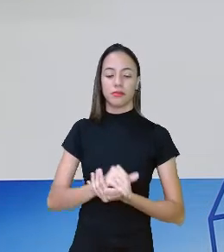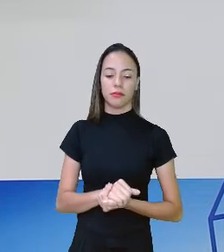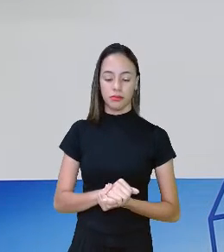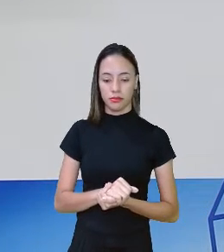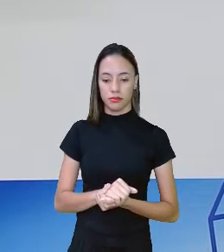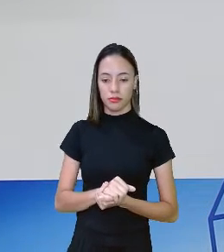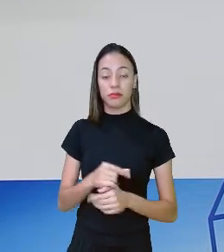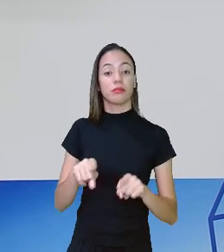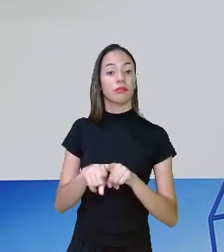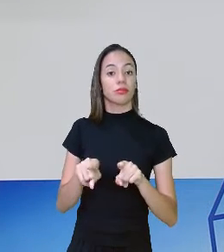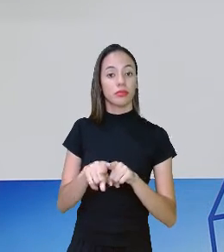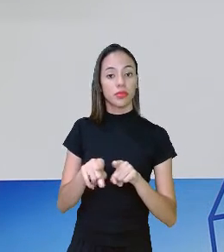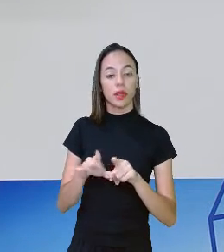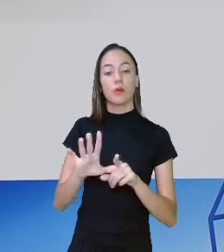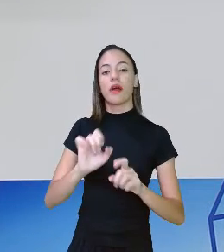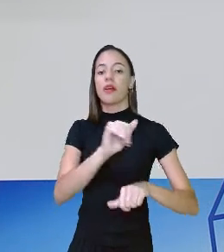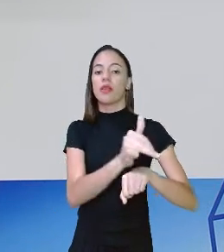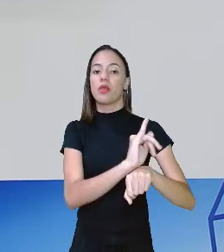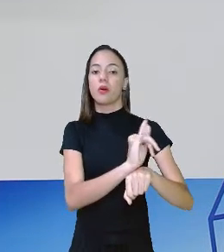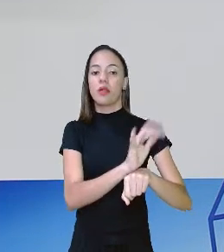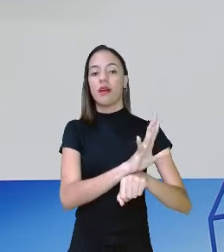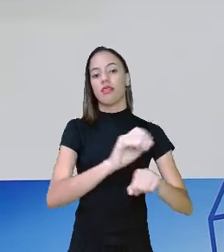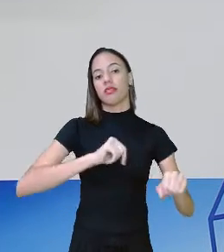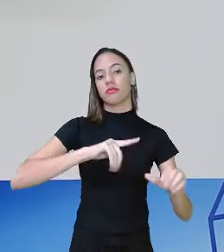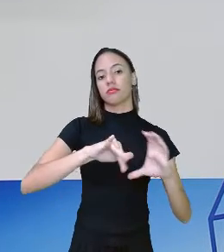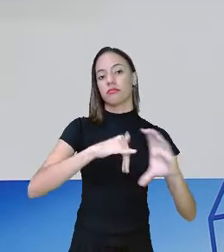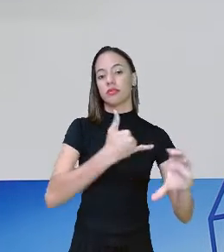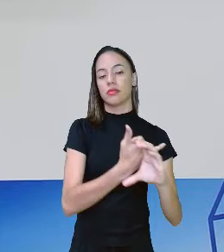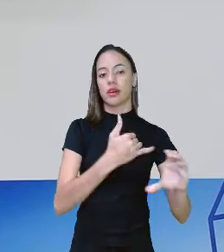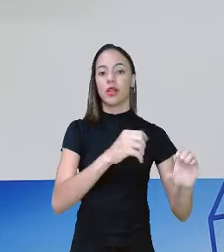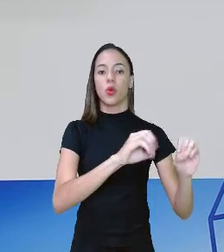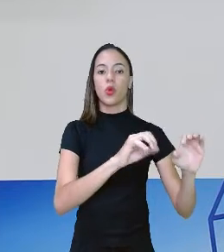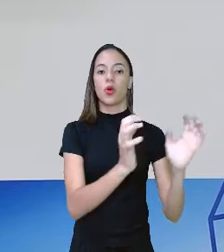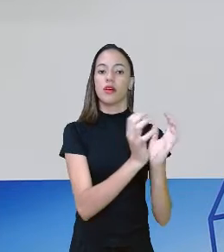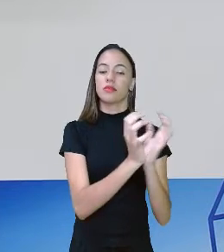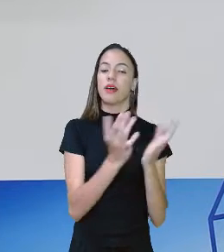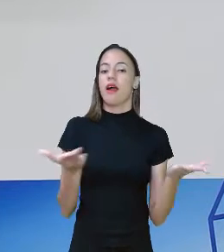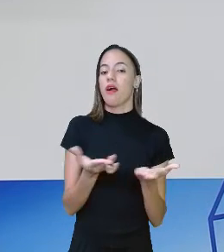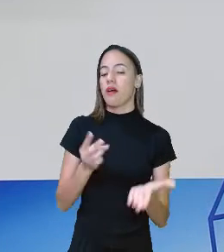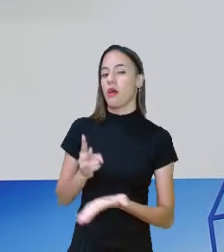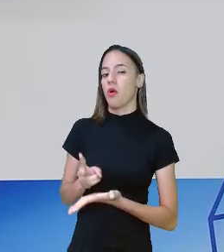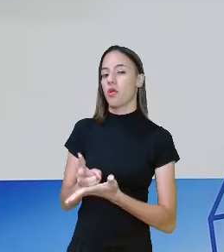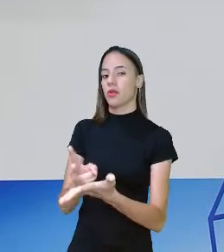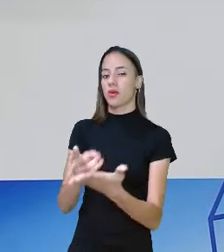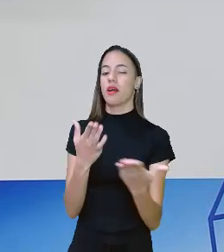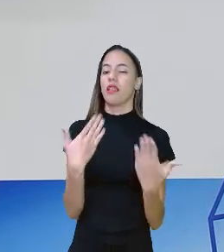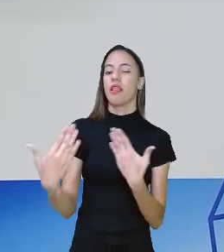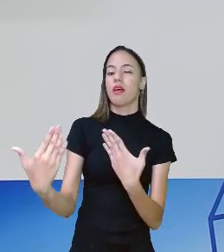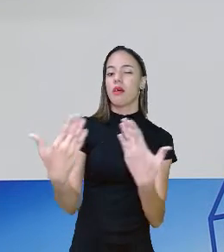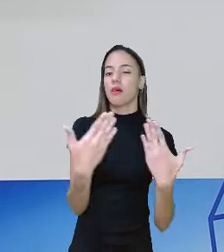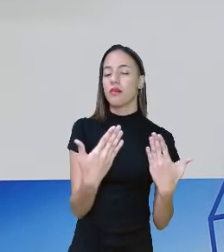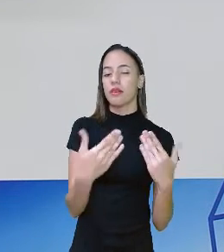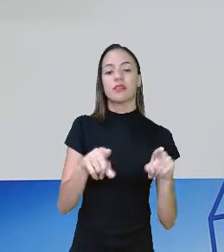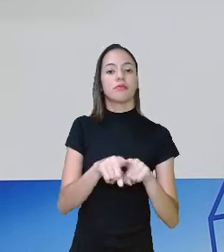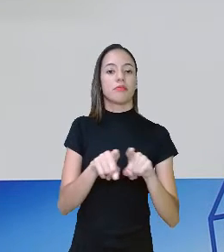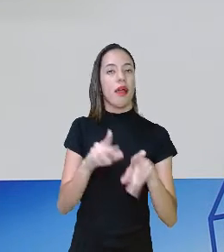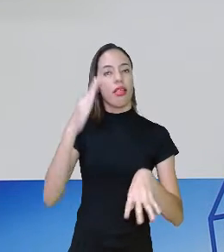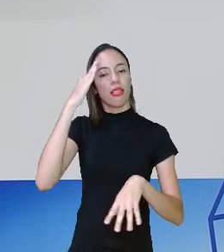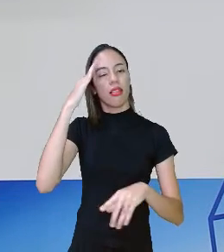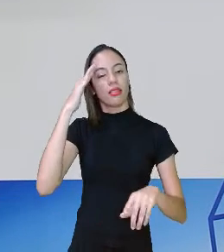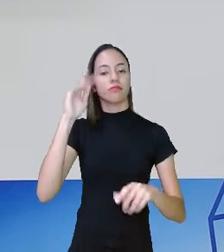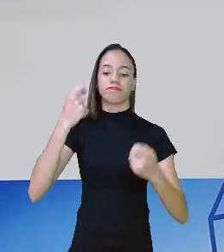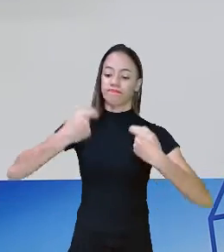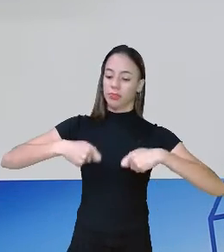também no YouTube, no canal do Educa Recife. Então, vamos continuar com a nossa conversa. Entendemos que